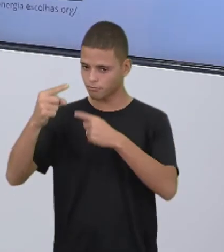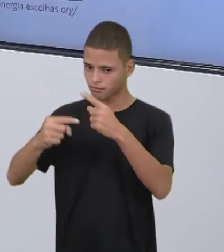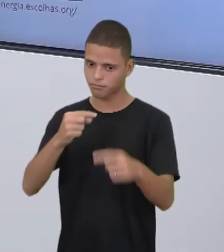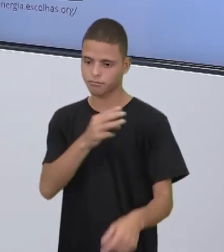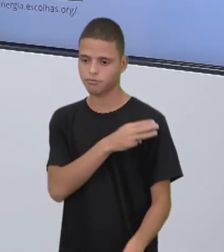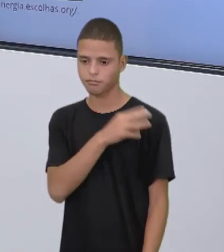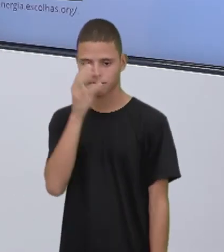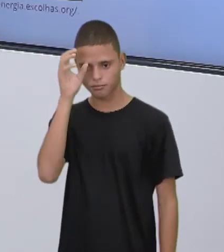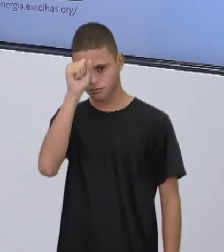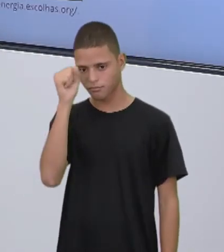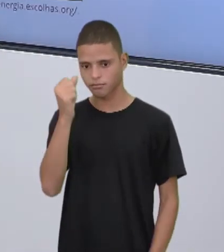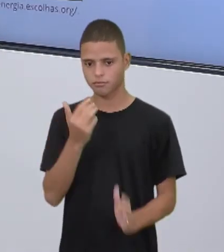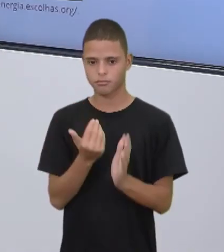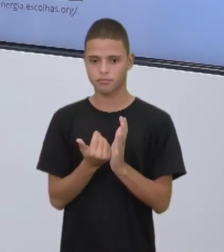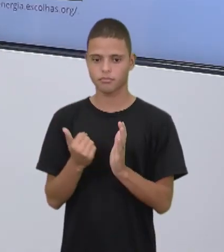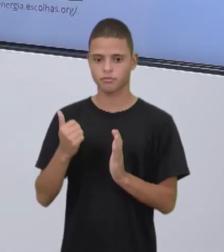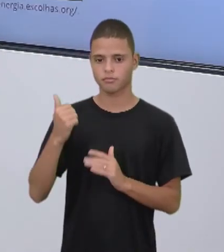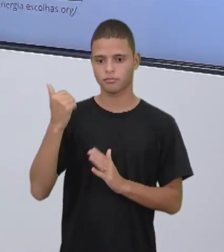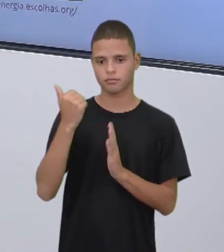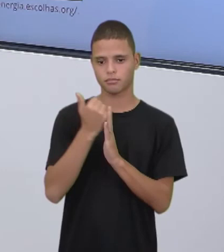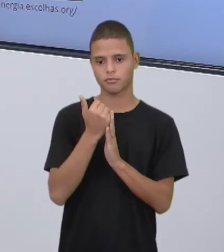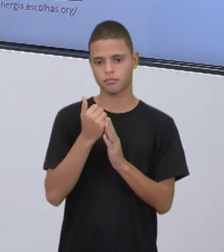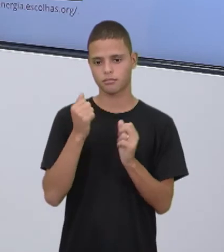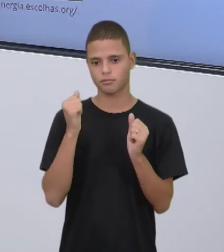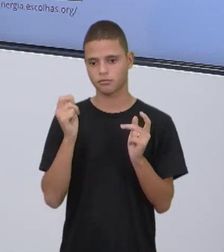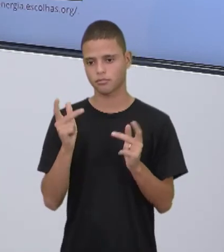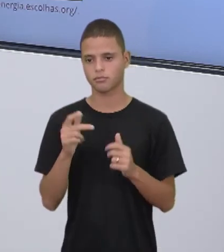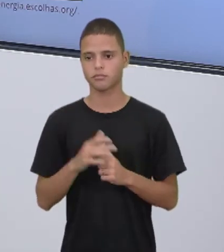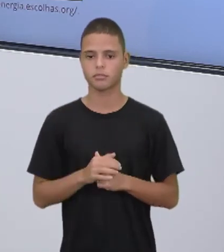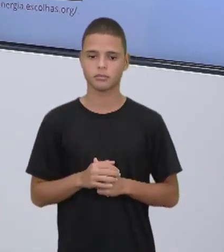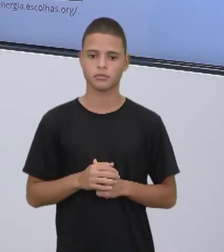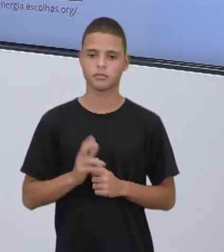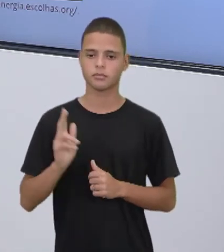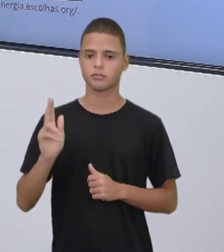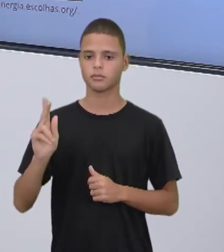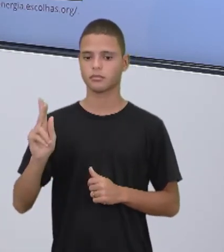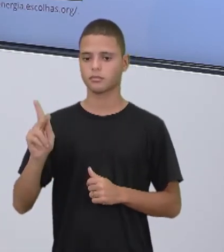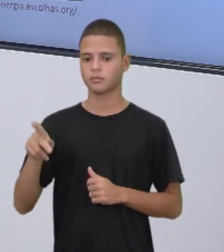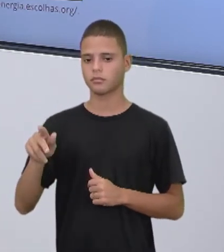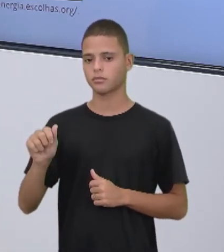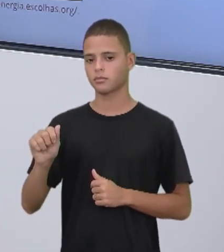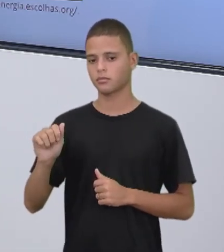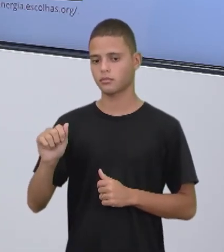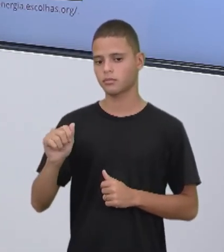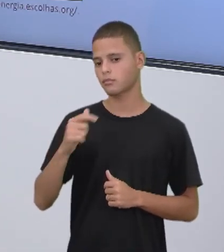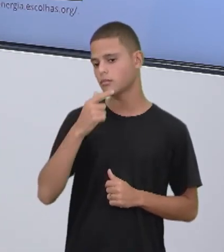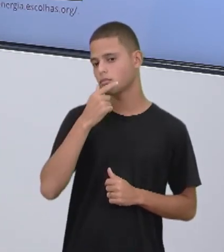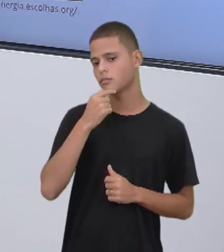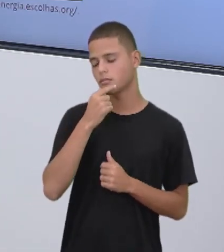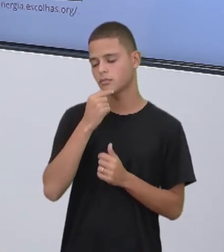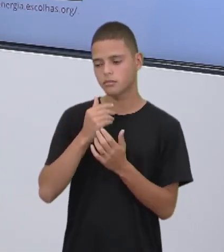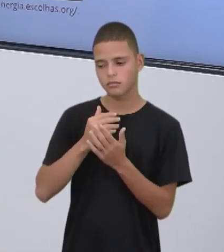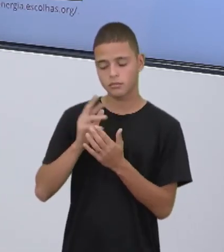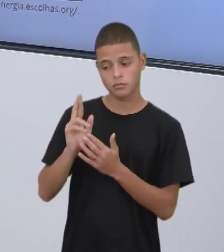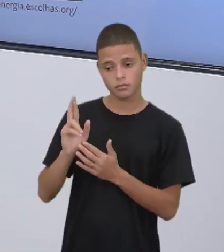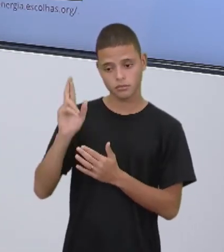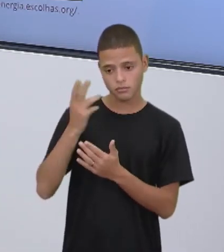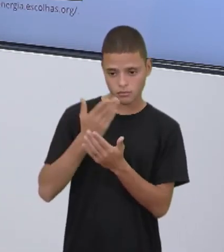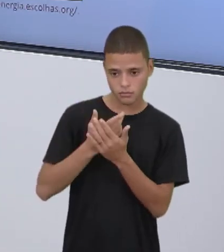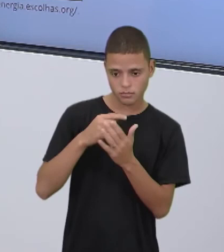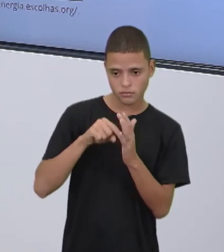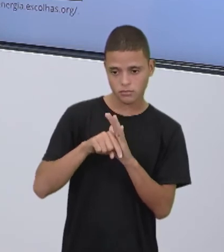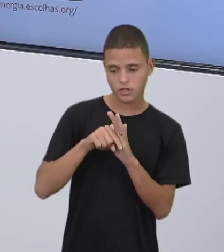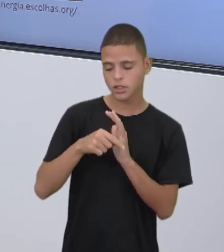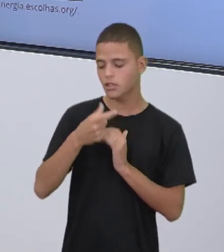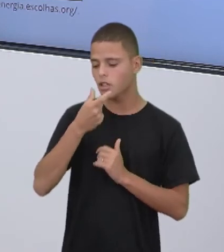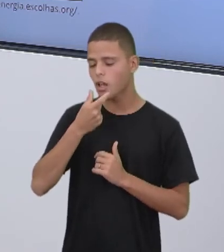lá na terceira série, tá bom? E o carinha que começou a estudar isso foi o Einstein, tá? Ele que começou a fazer esses estudos. Até nesse